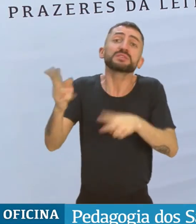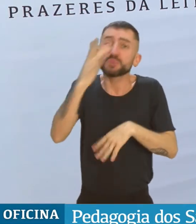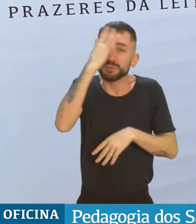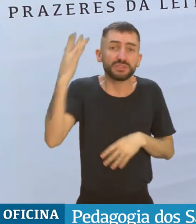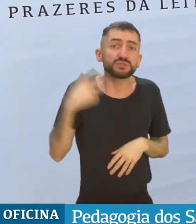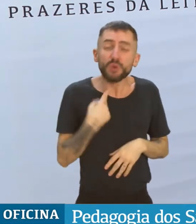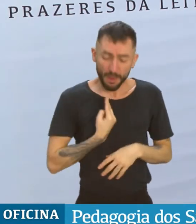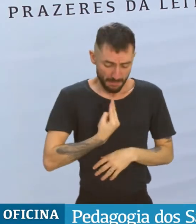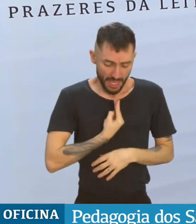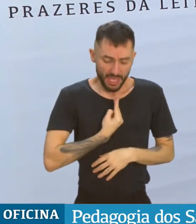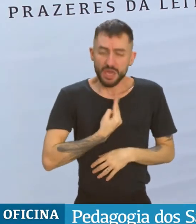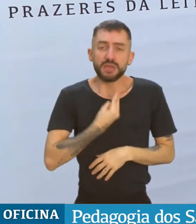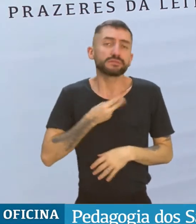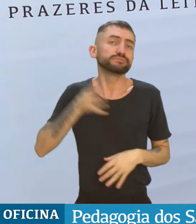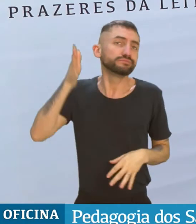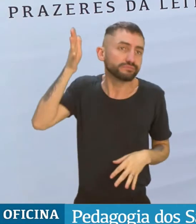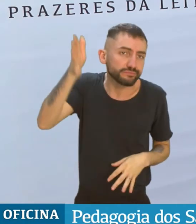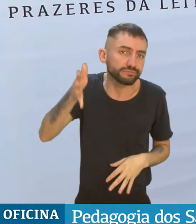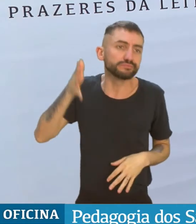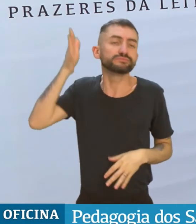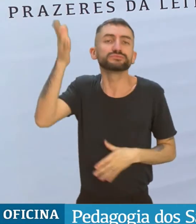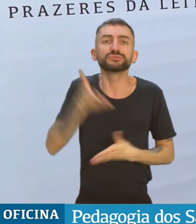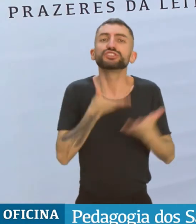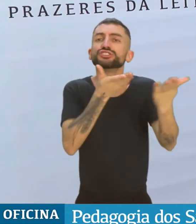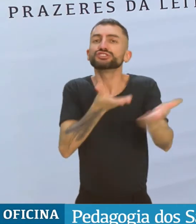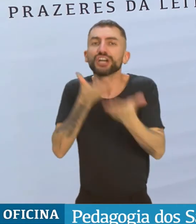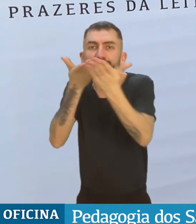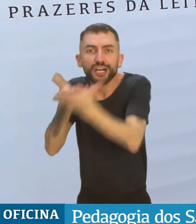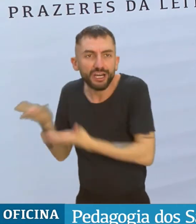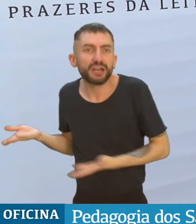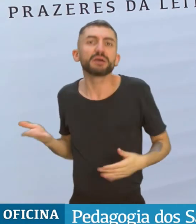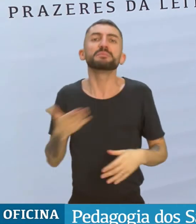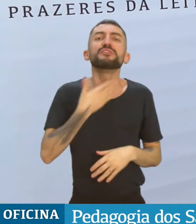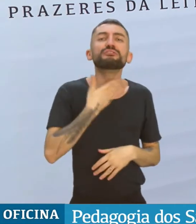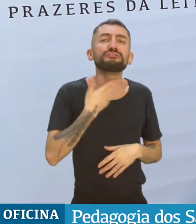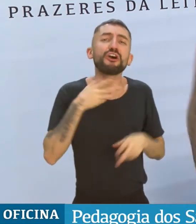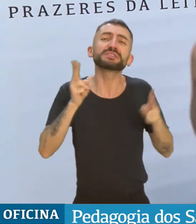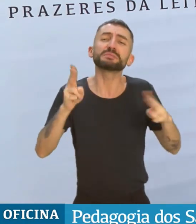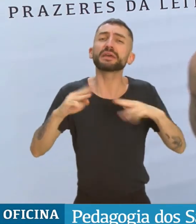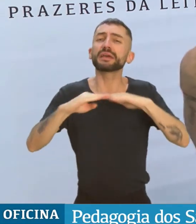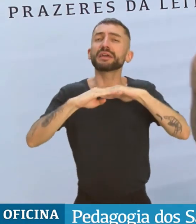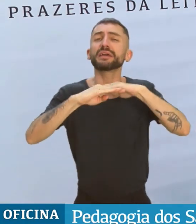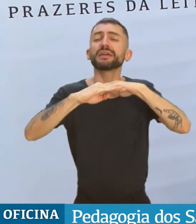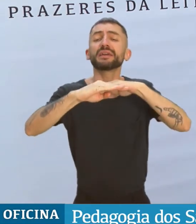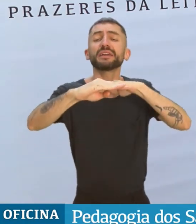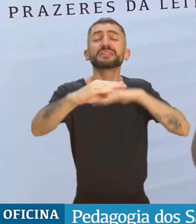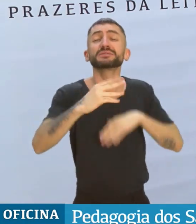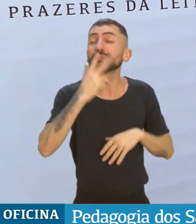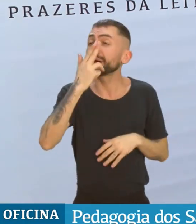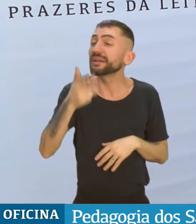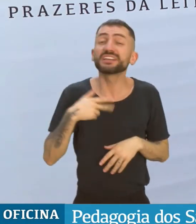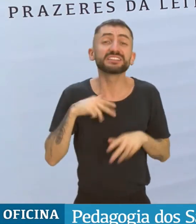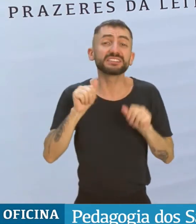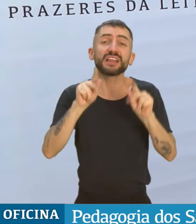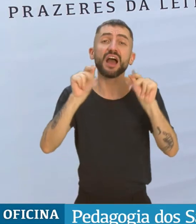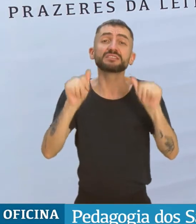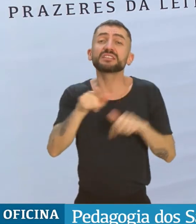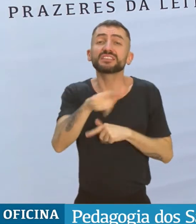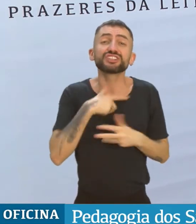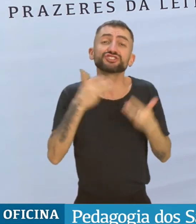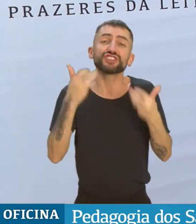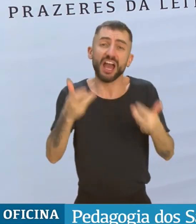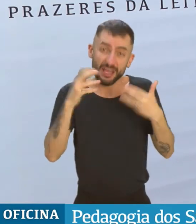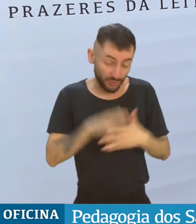coletivo, era sempre a mesma pessoa ali chamando, sempre no mesmo tom. Então é importante ter essas pessoas desse coletivo, como a gente